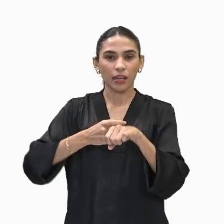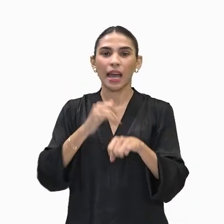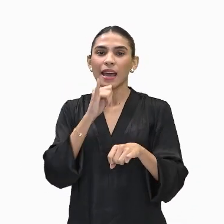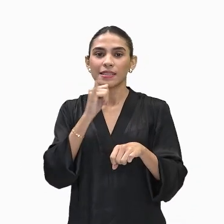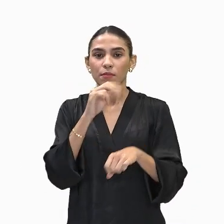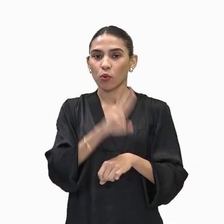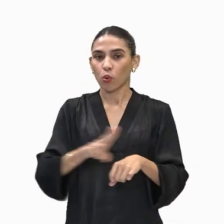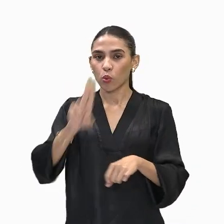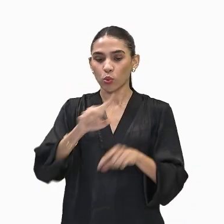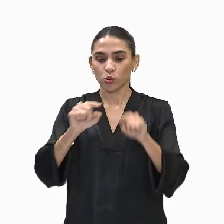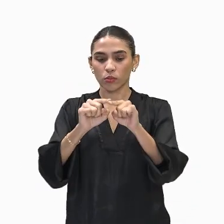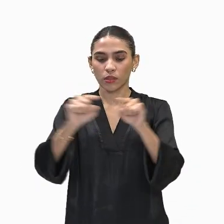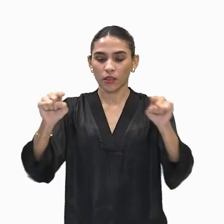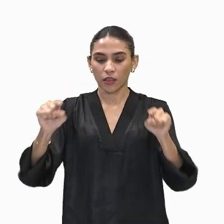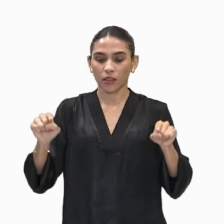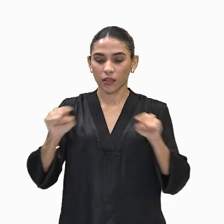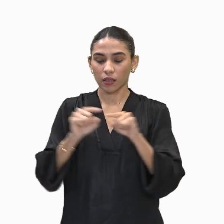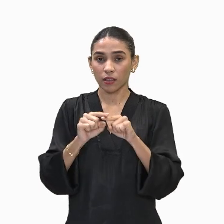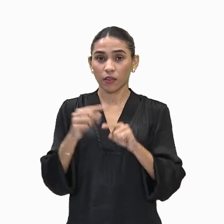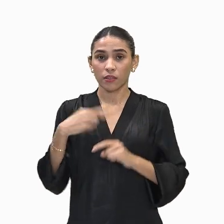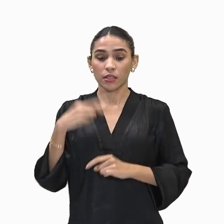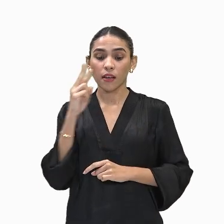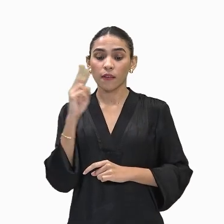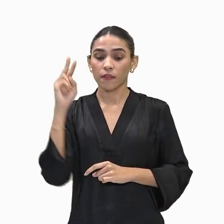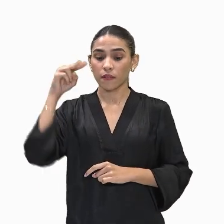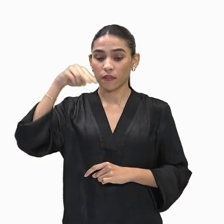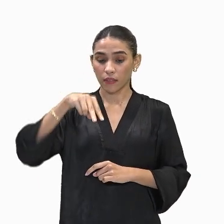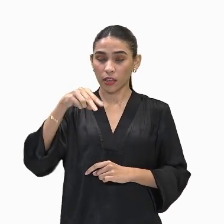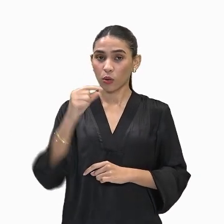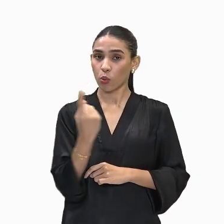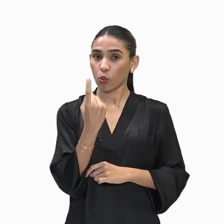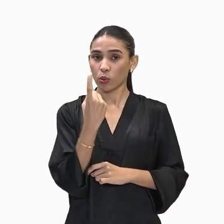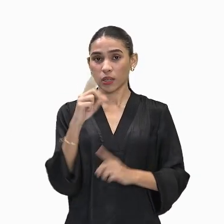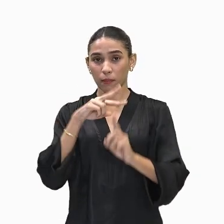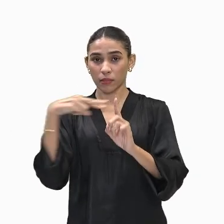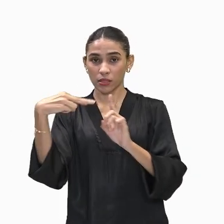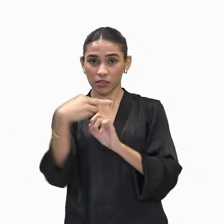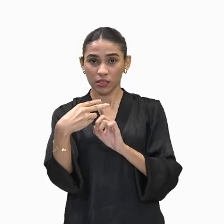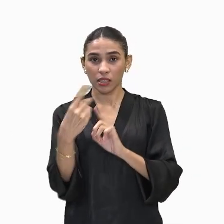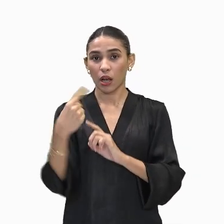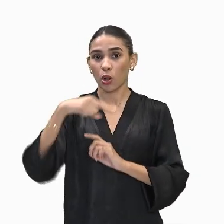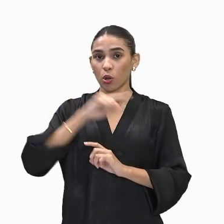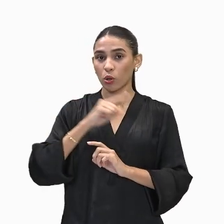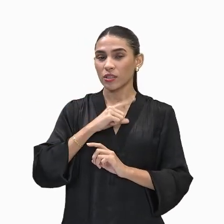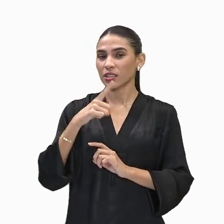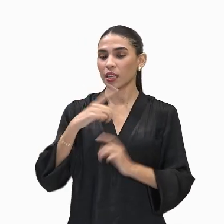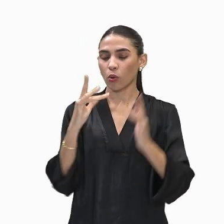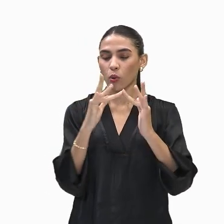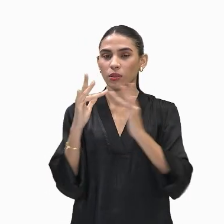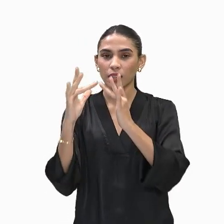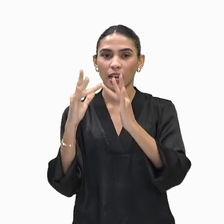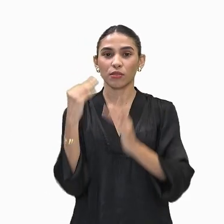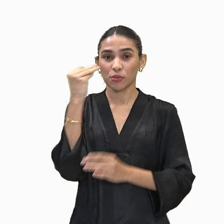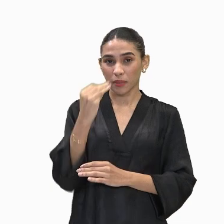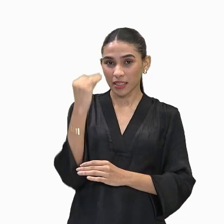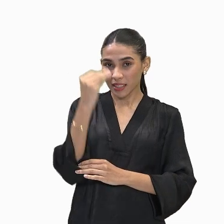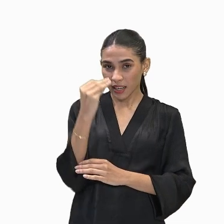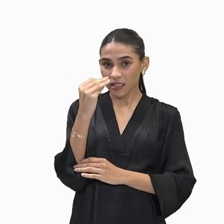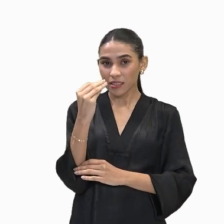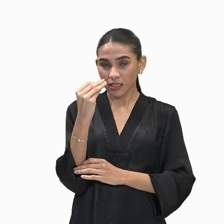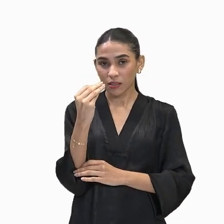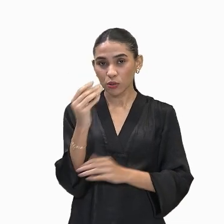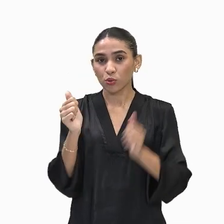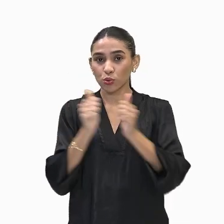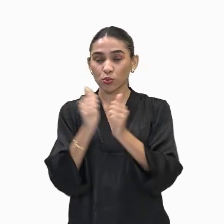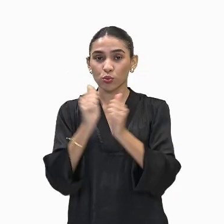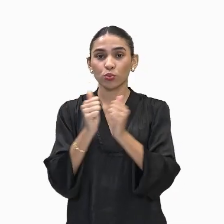tridimensional. Ao invés de olharmos apenas por uma perspectiva, estamos ali dentro da obra e se distinguindo